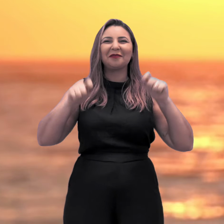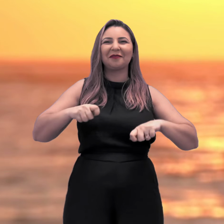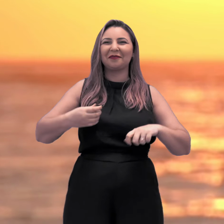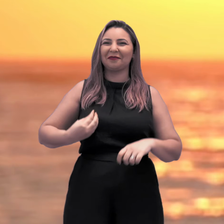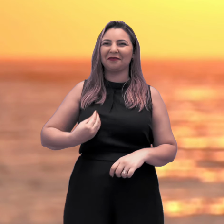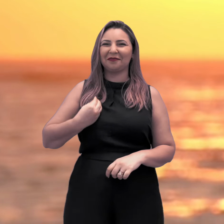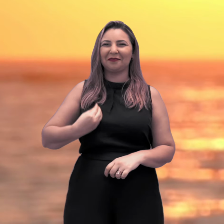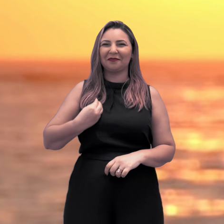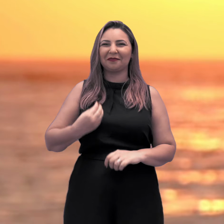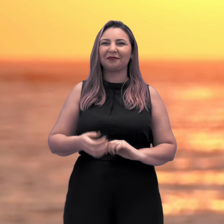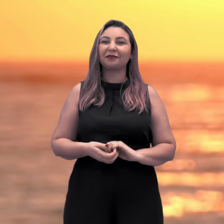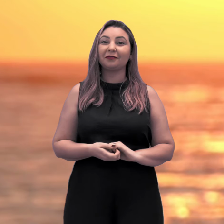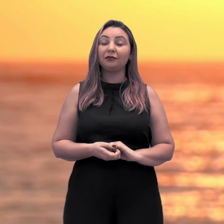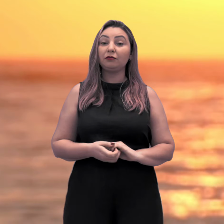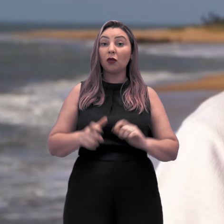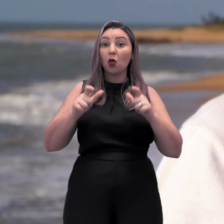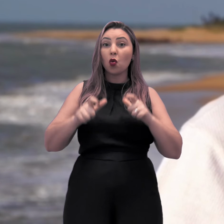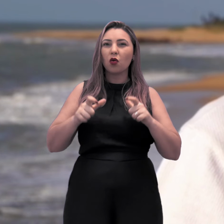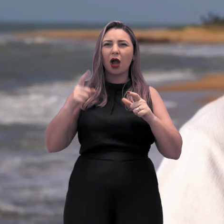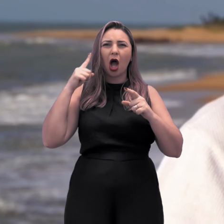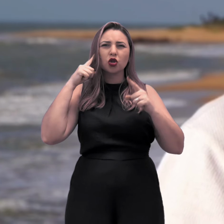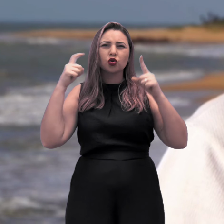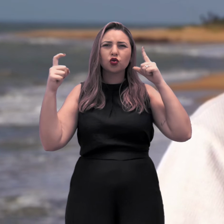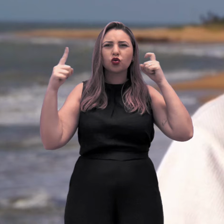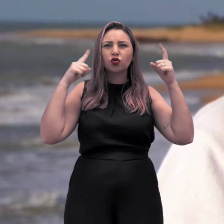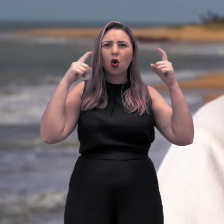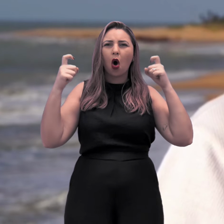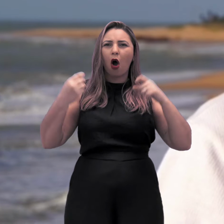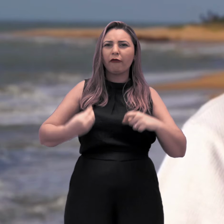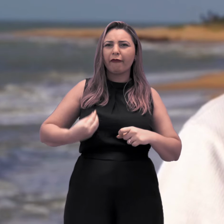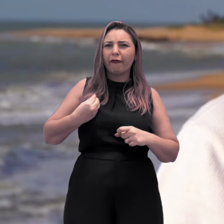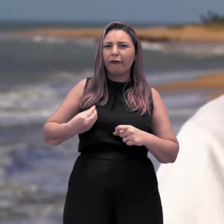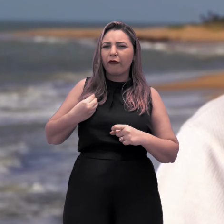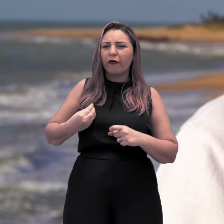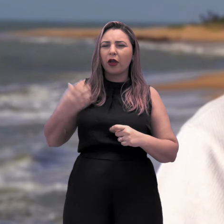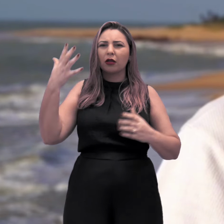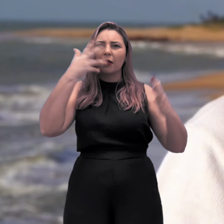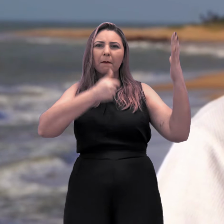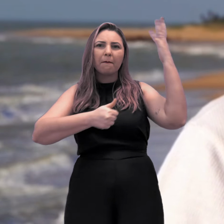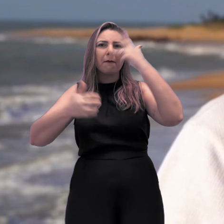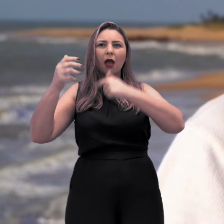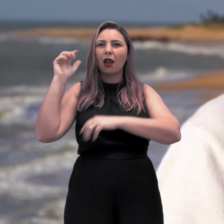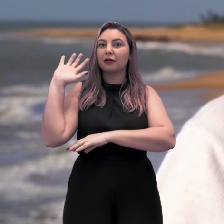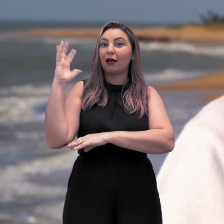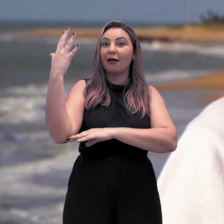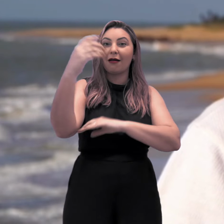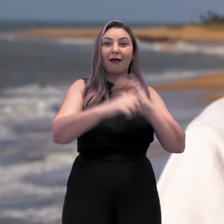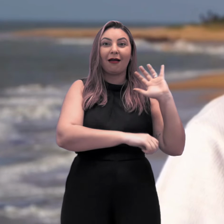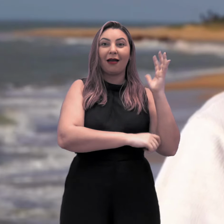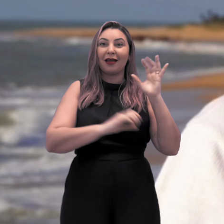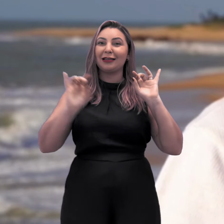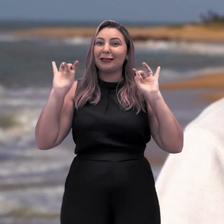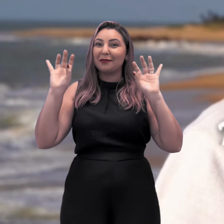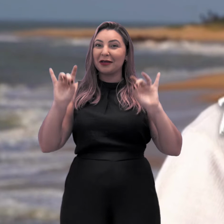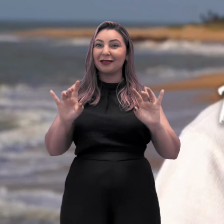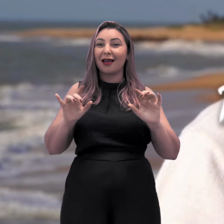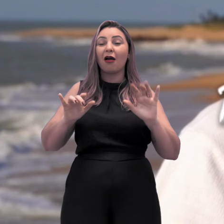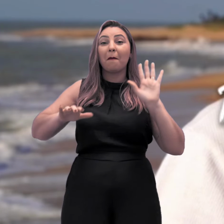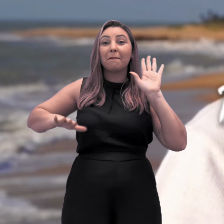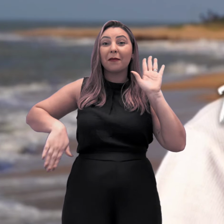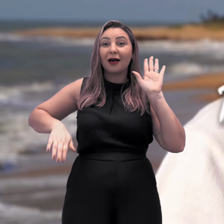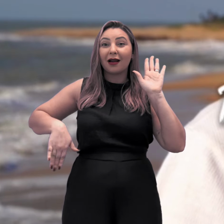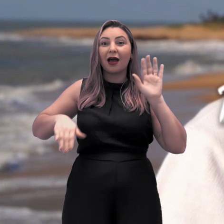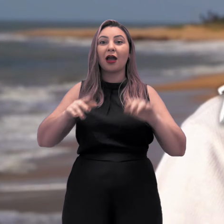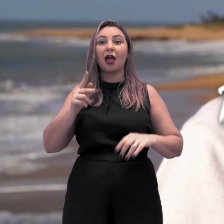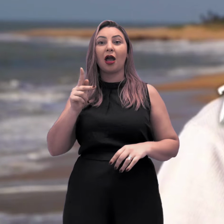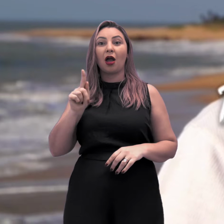ser livre para viver. Esse lugar cheio de sons e cheio de vida, de belezas naturais, é muito especial a Praia